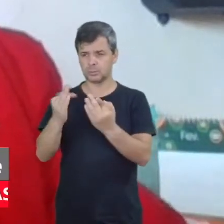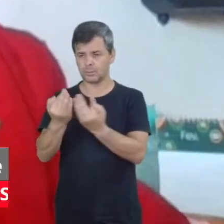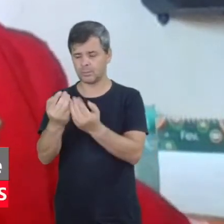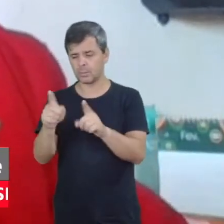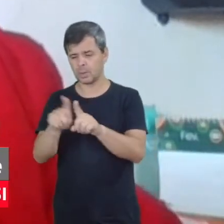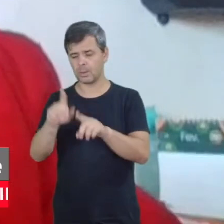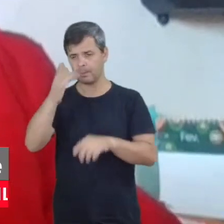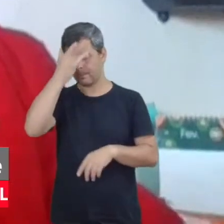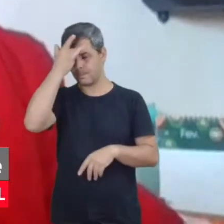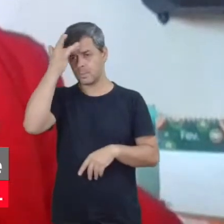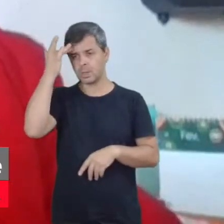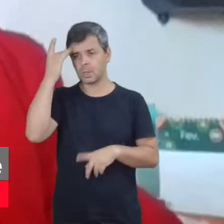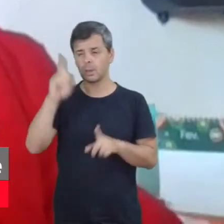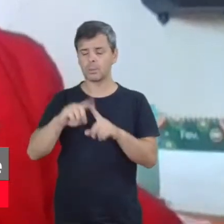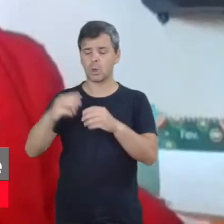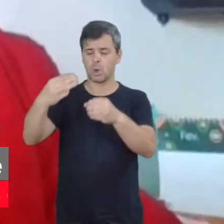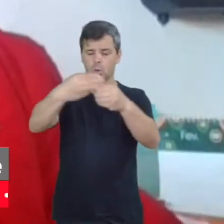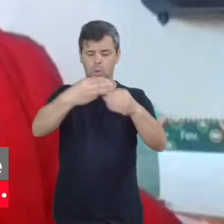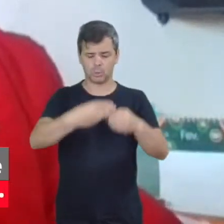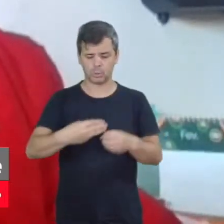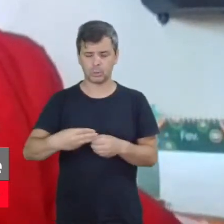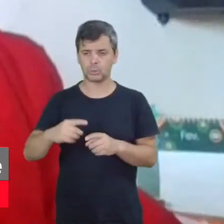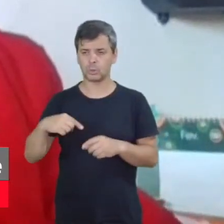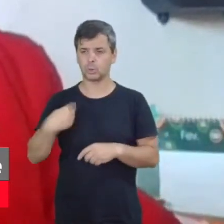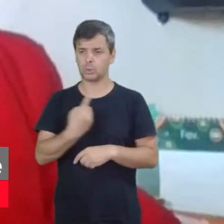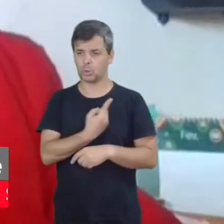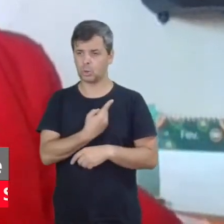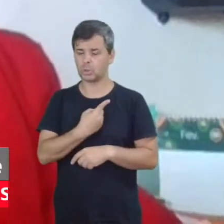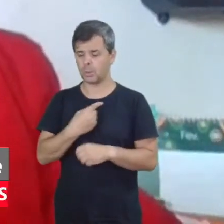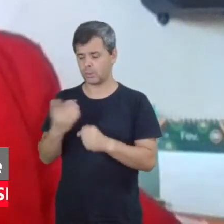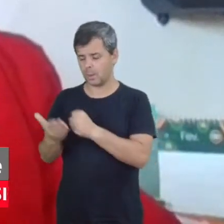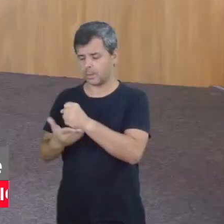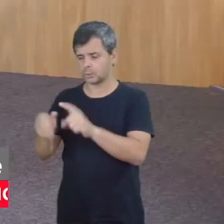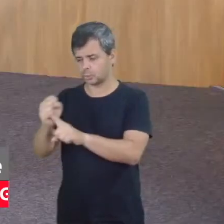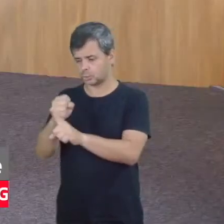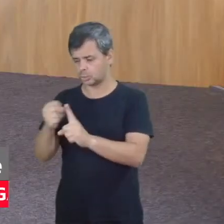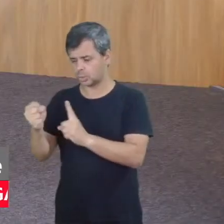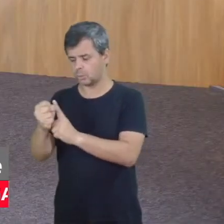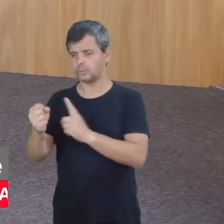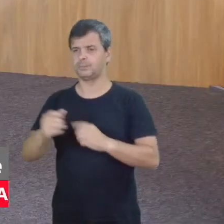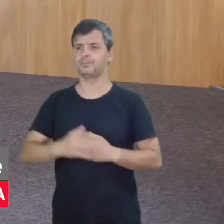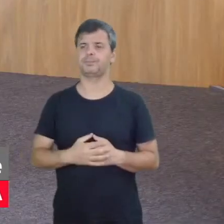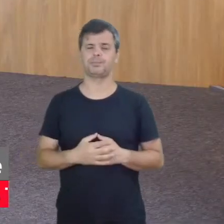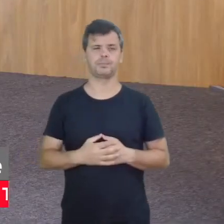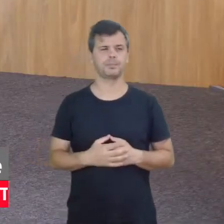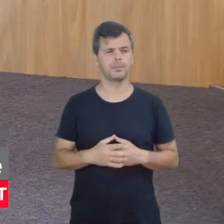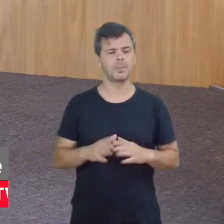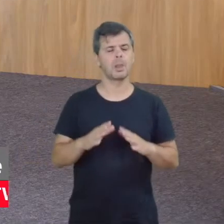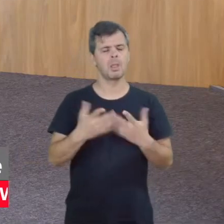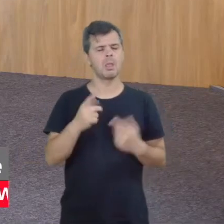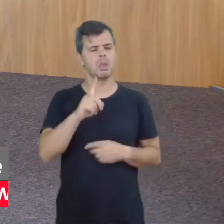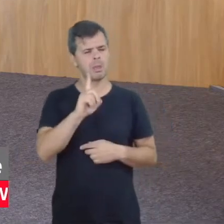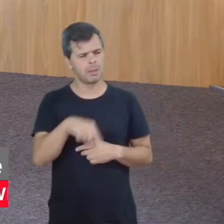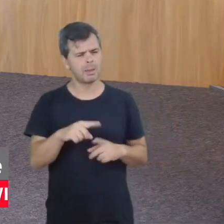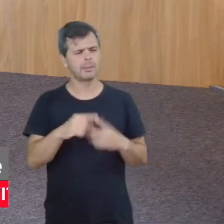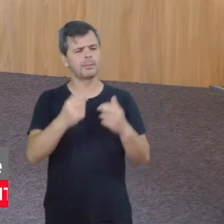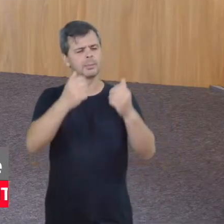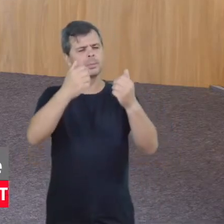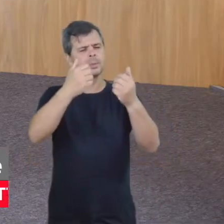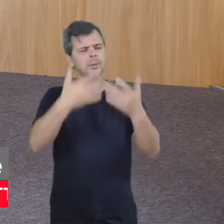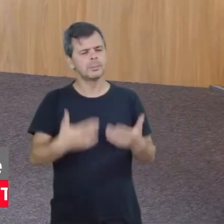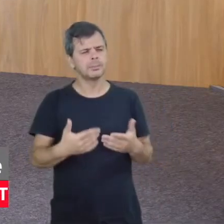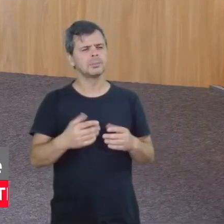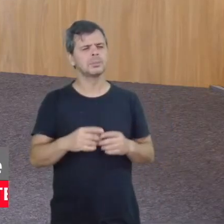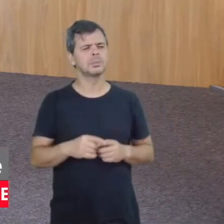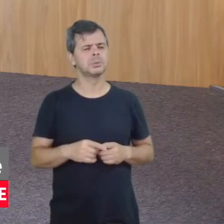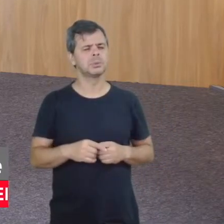pessoas dos municípios onde nós temos a nossa base social. E é exatamente sobre isso mesmo,